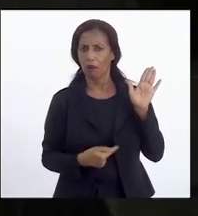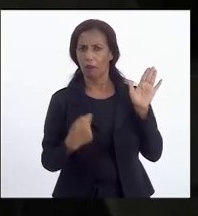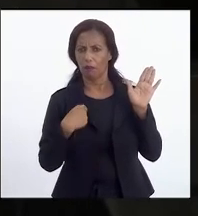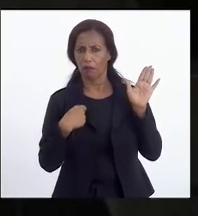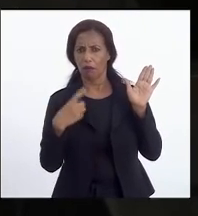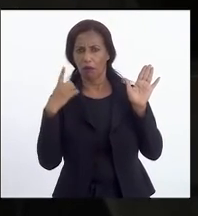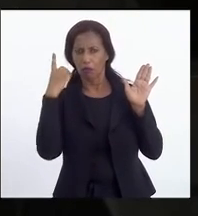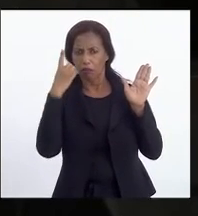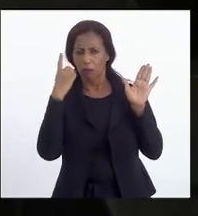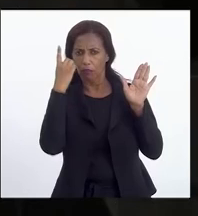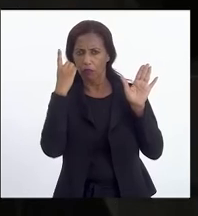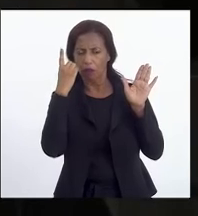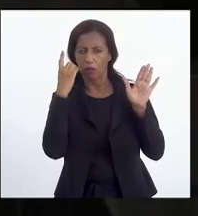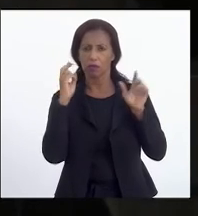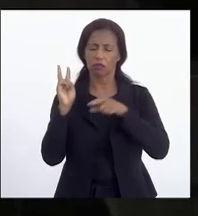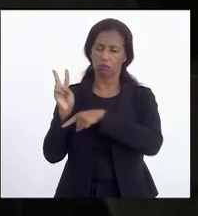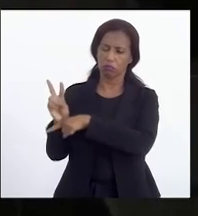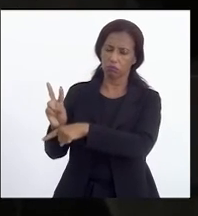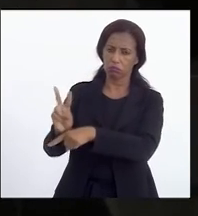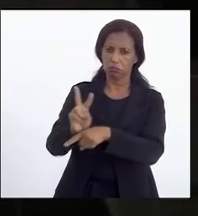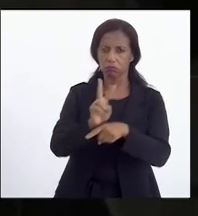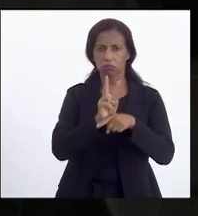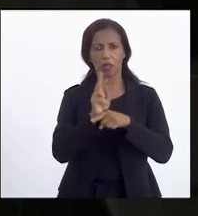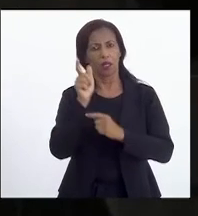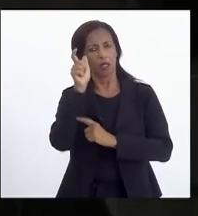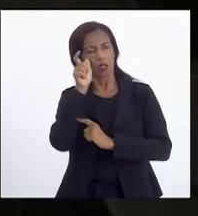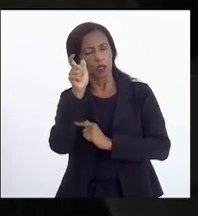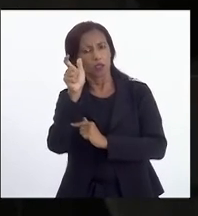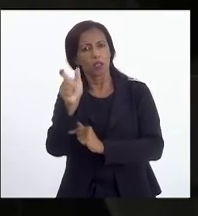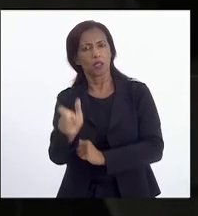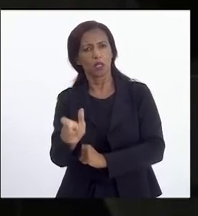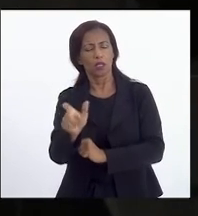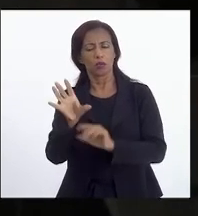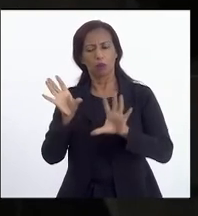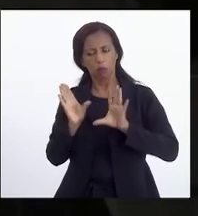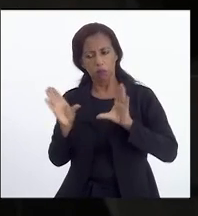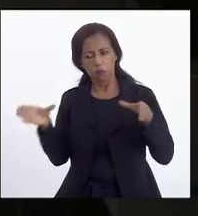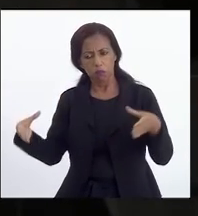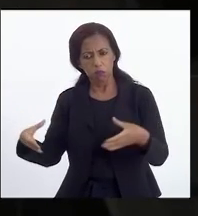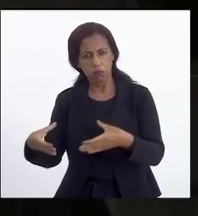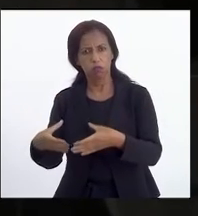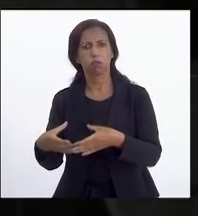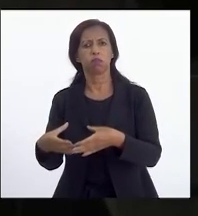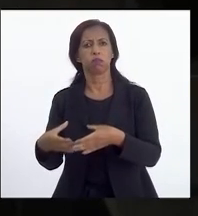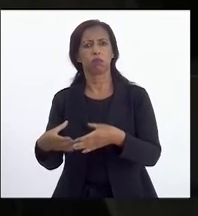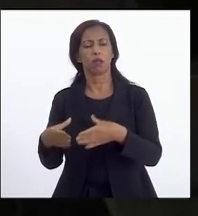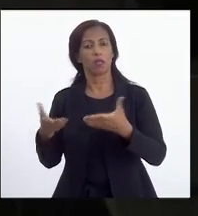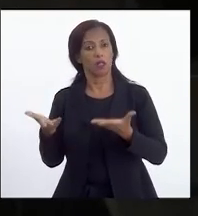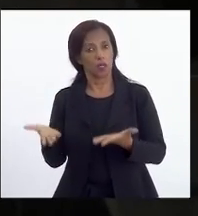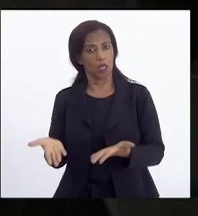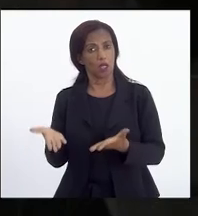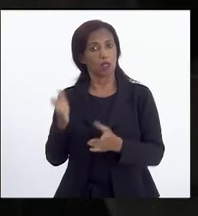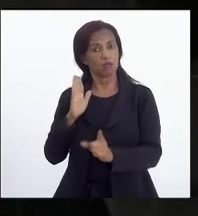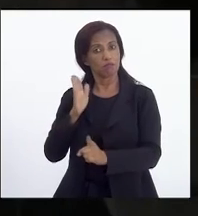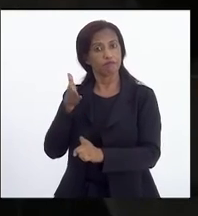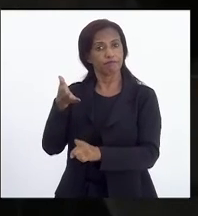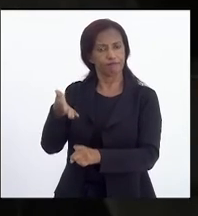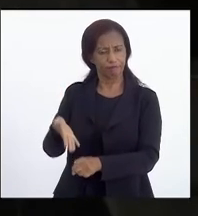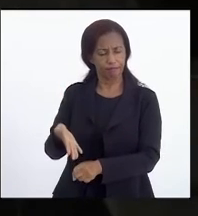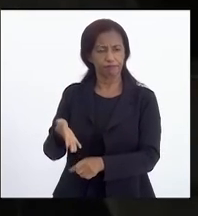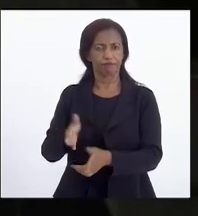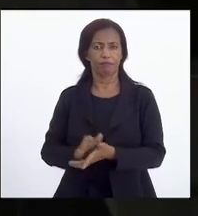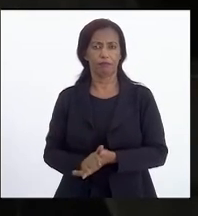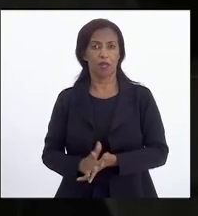de defender o interesse coletivo e aí especificamente